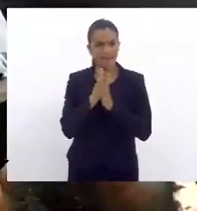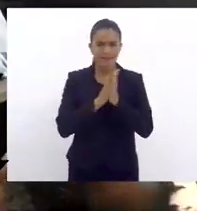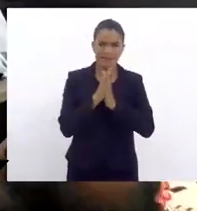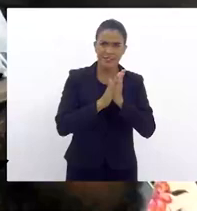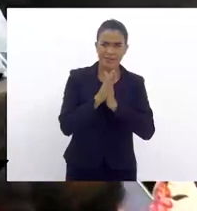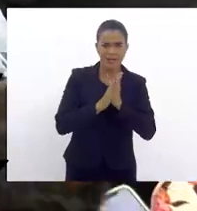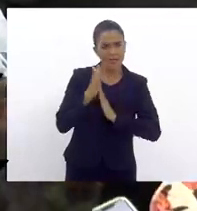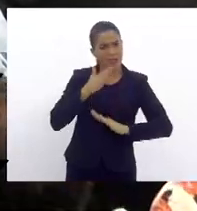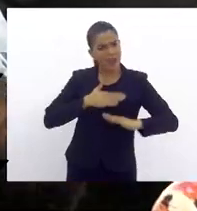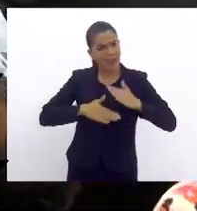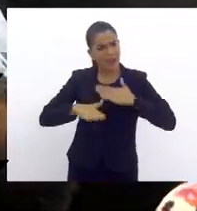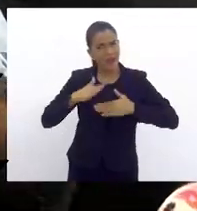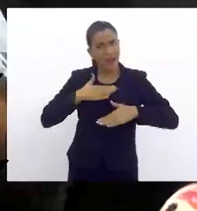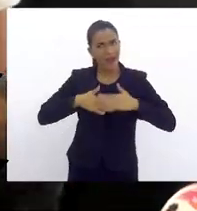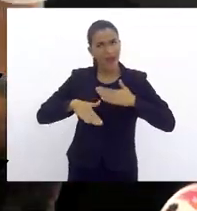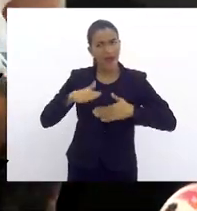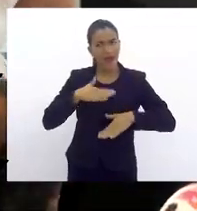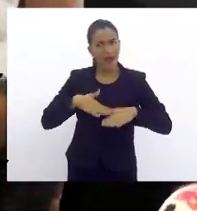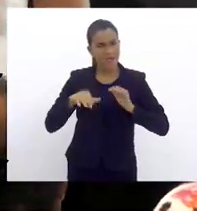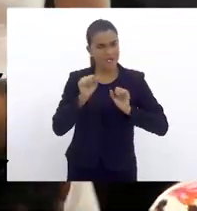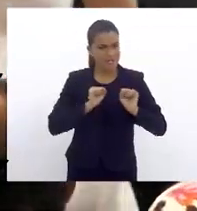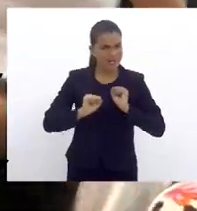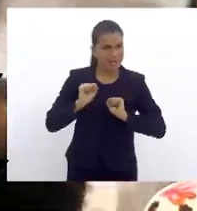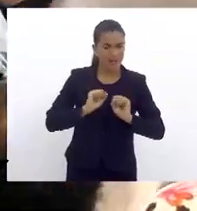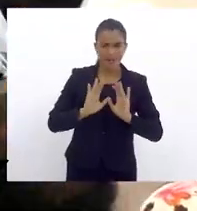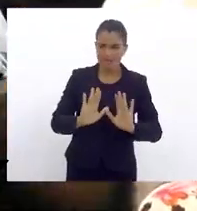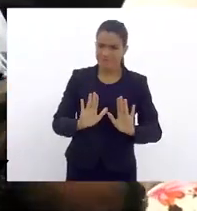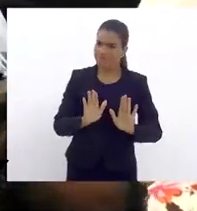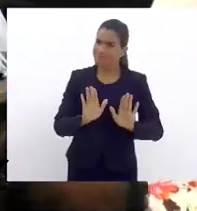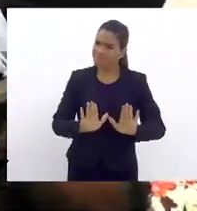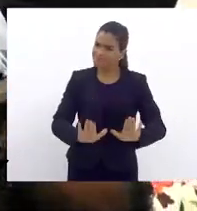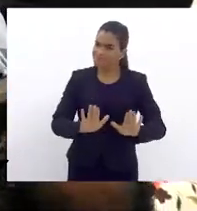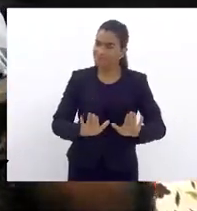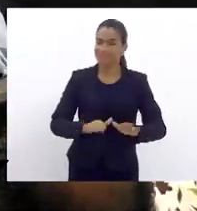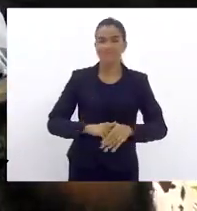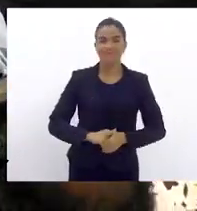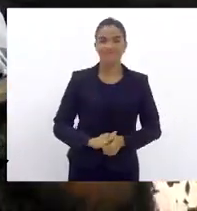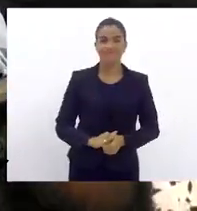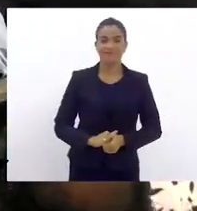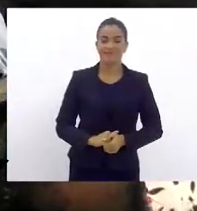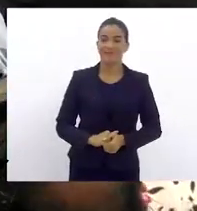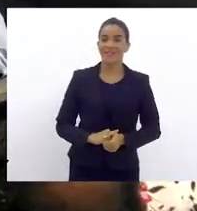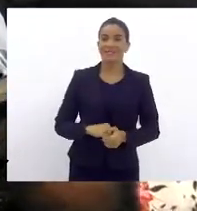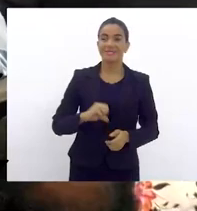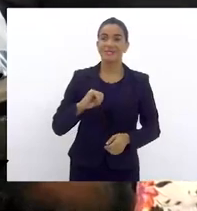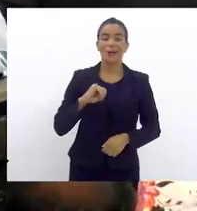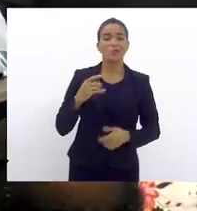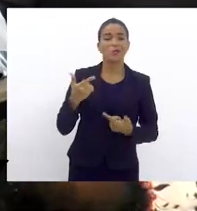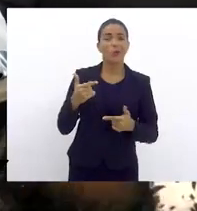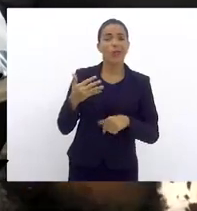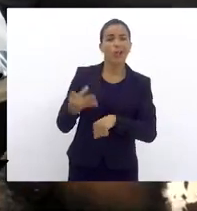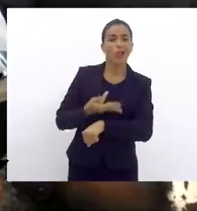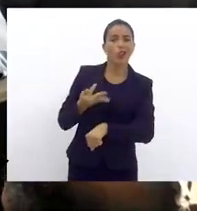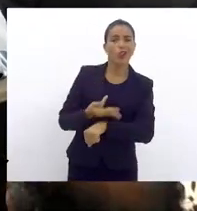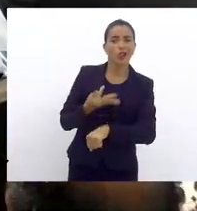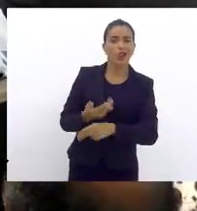com calma você tem que ter ansiedade vamos devagar vamos chegar senão a gente se torna intolerante